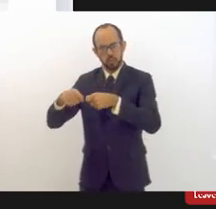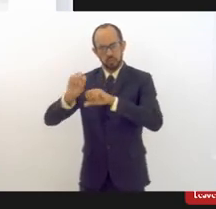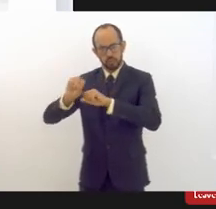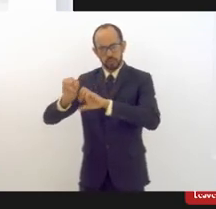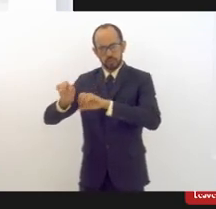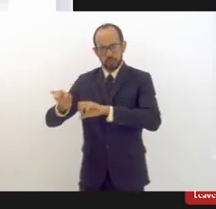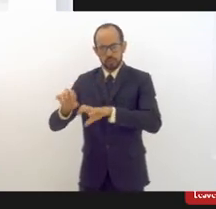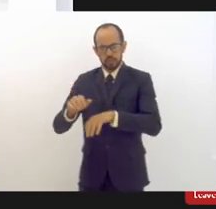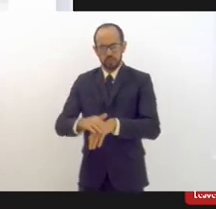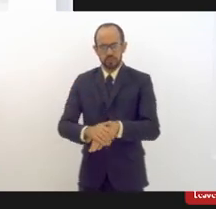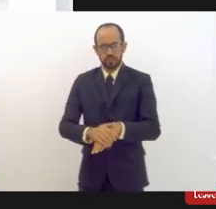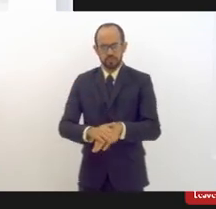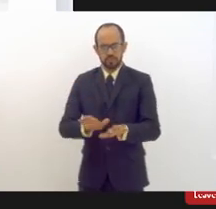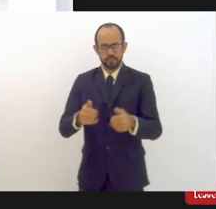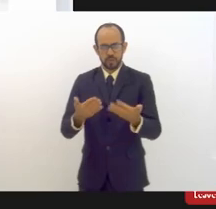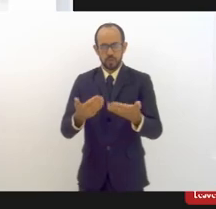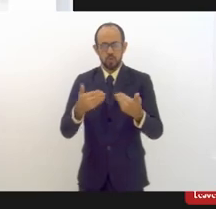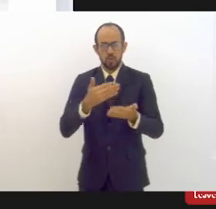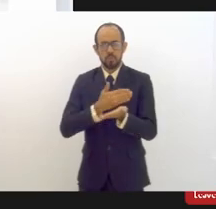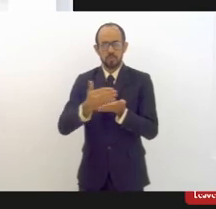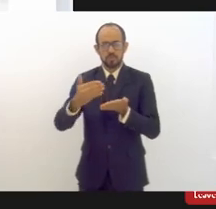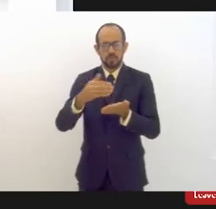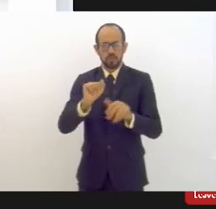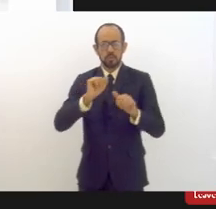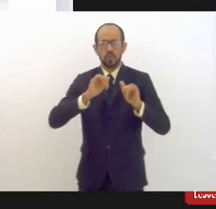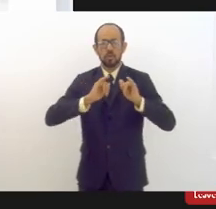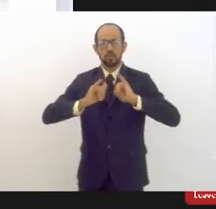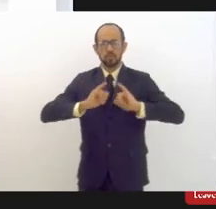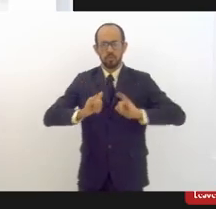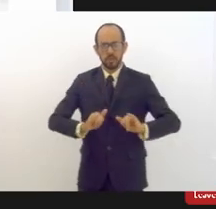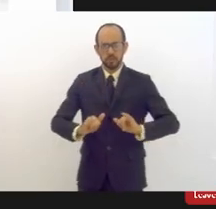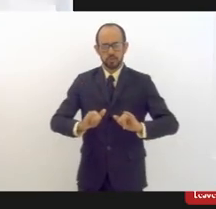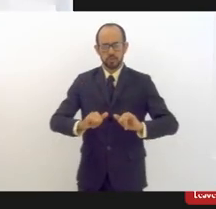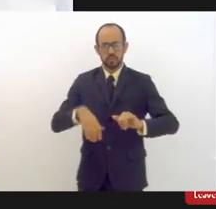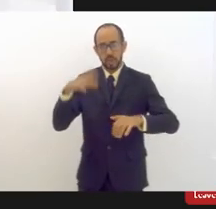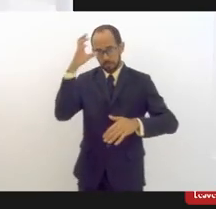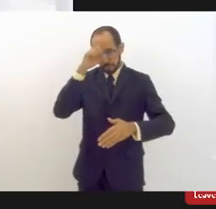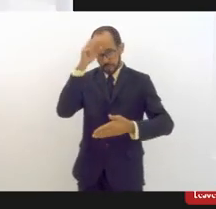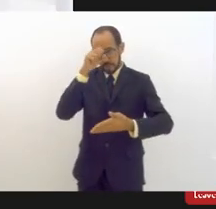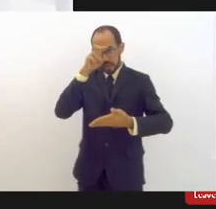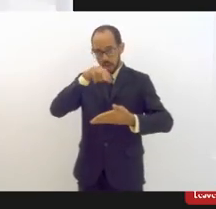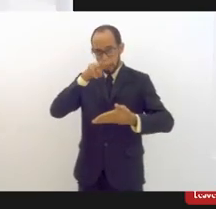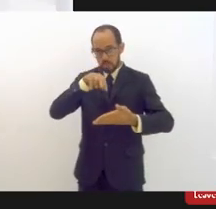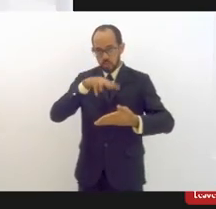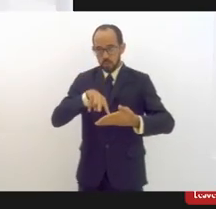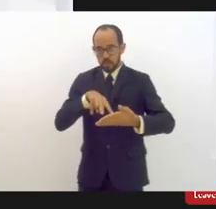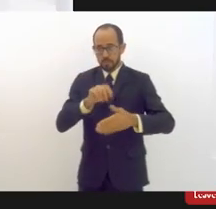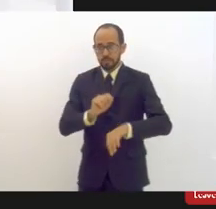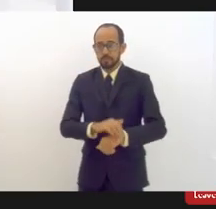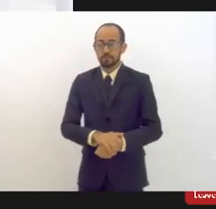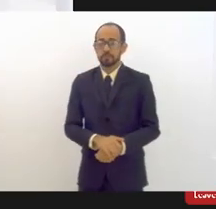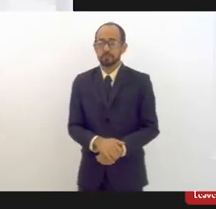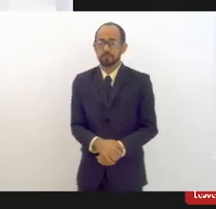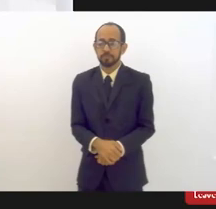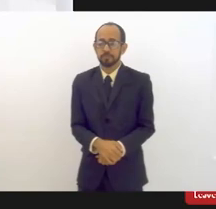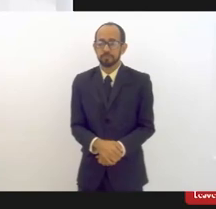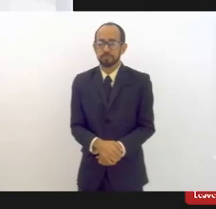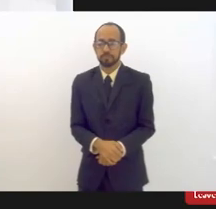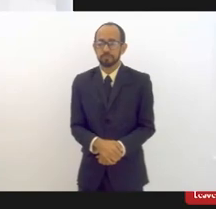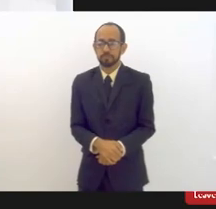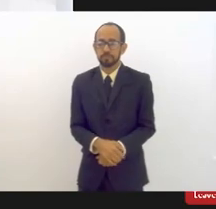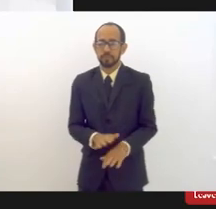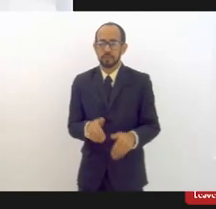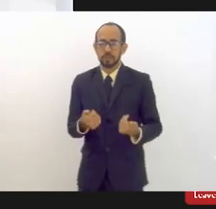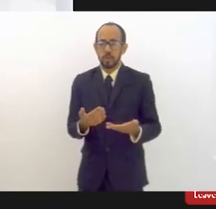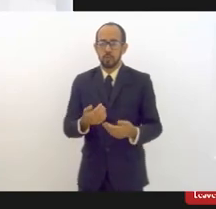Nós iniciamos, então, pela apresentação dos dados de alfabetização. Pode dar mais um clique. Então,